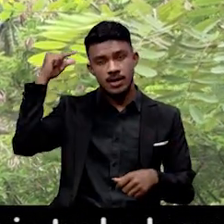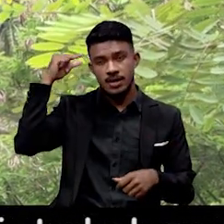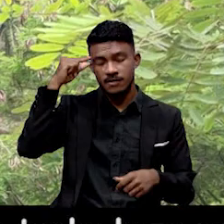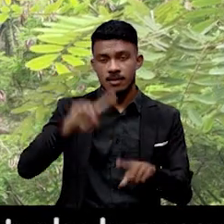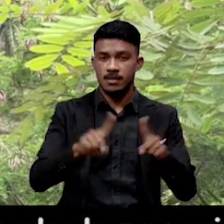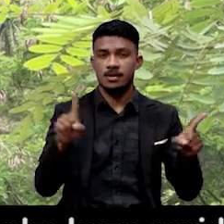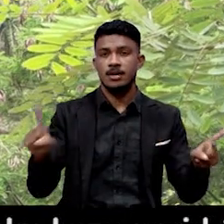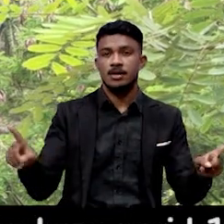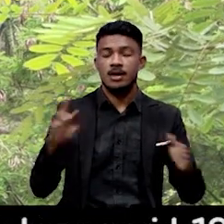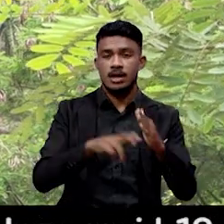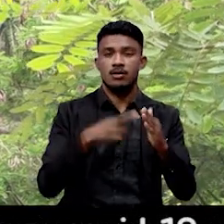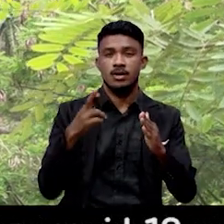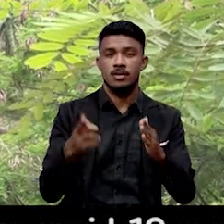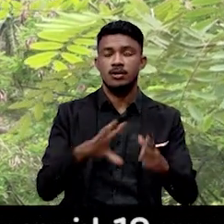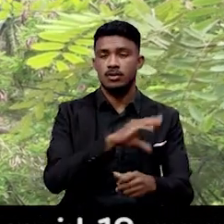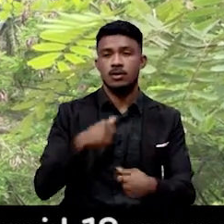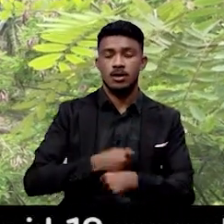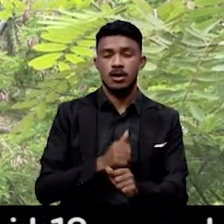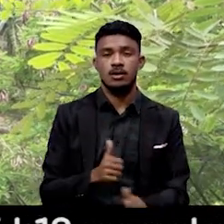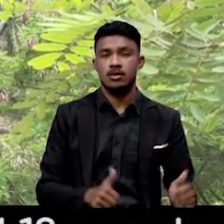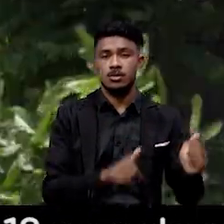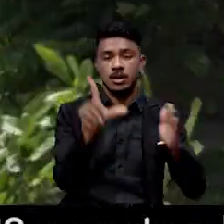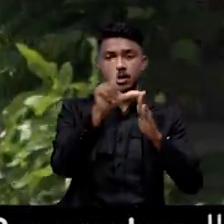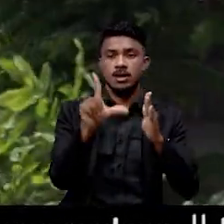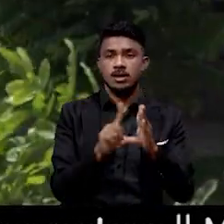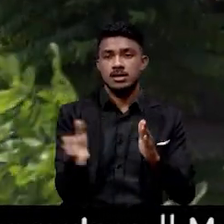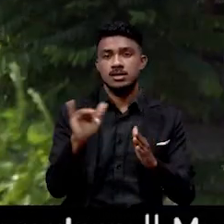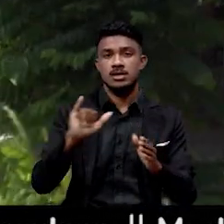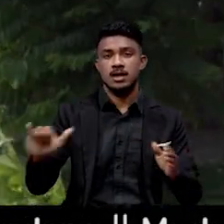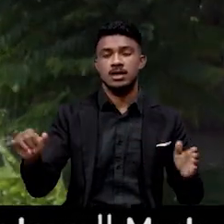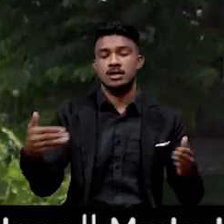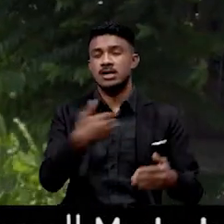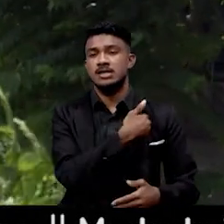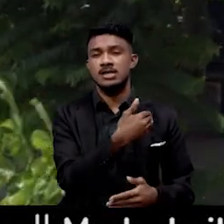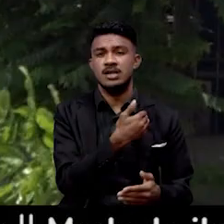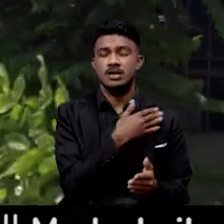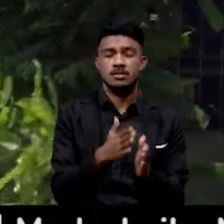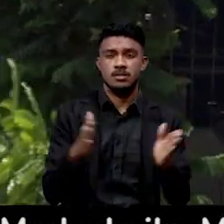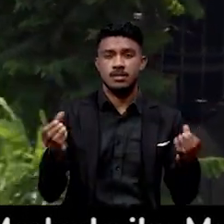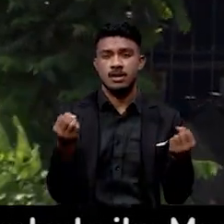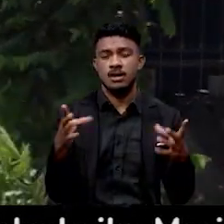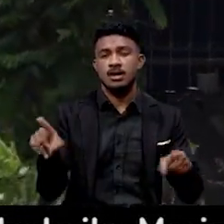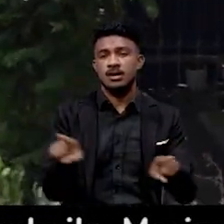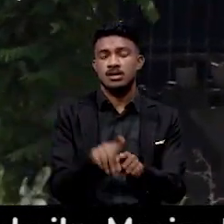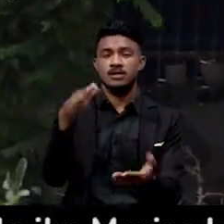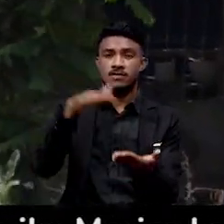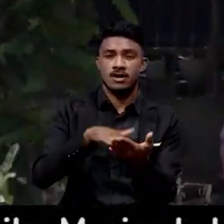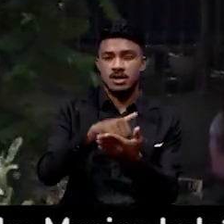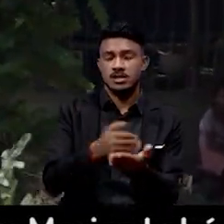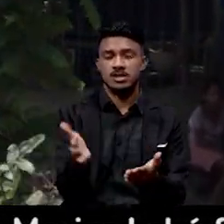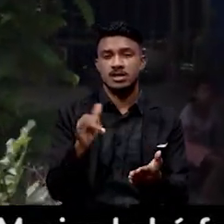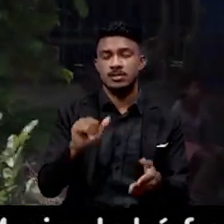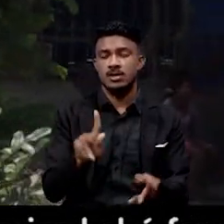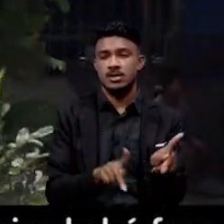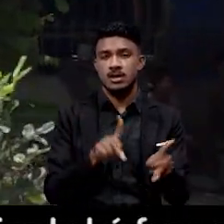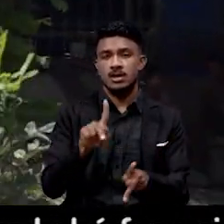be regulamento no implementação ba lei sira sedok máximo hanesan fraqueza ida ba cidadão sira